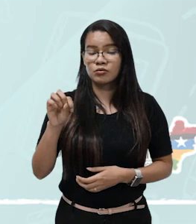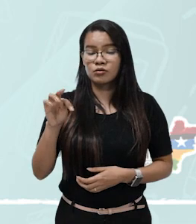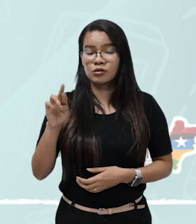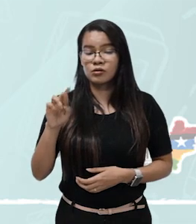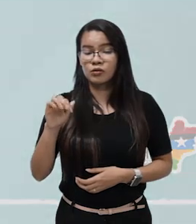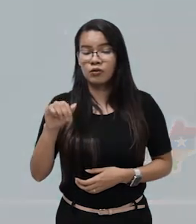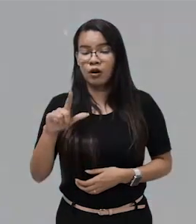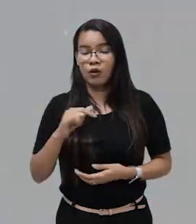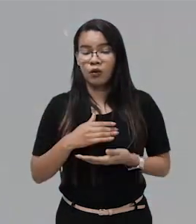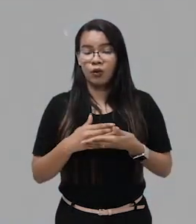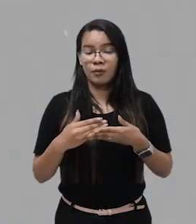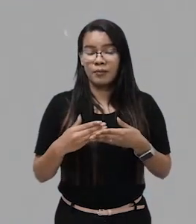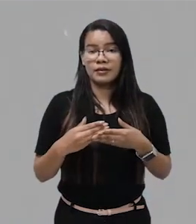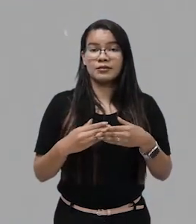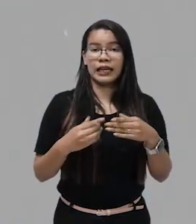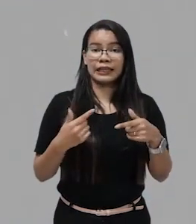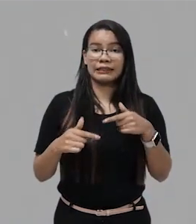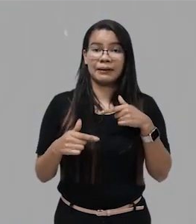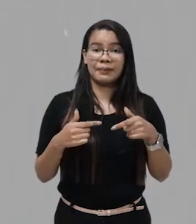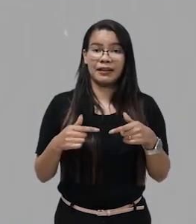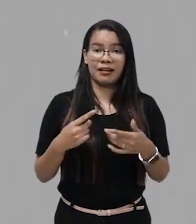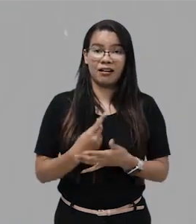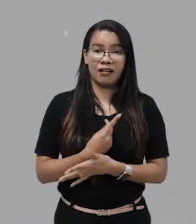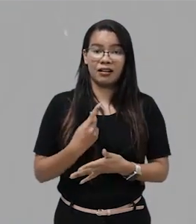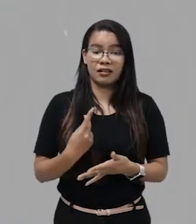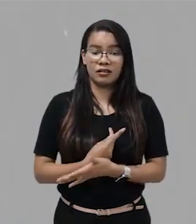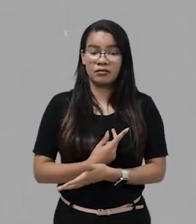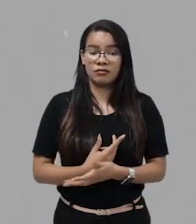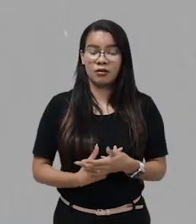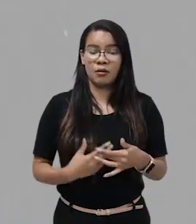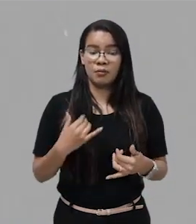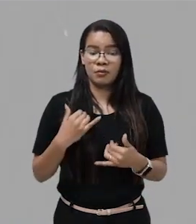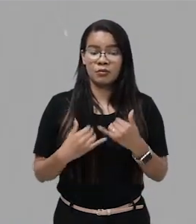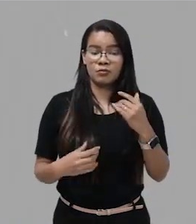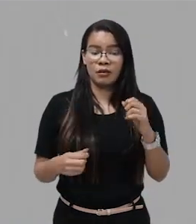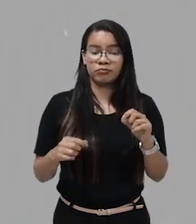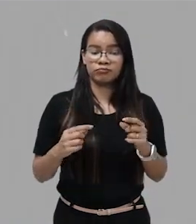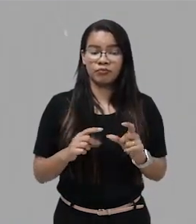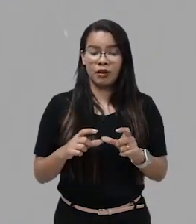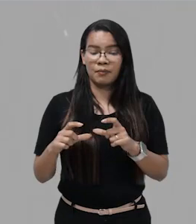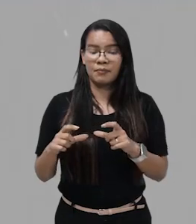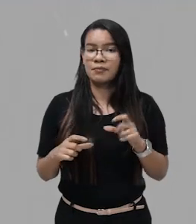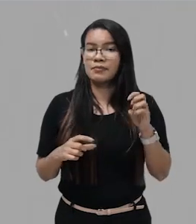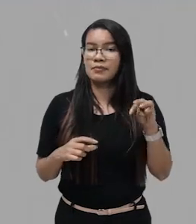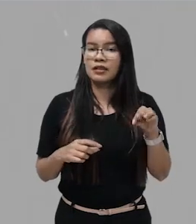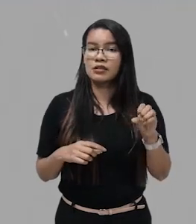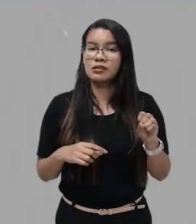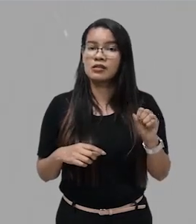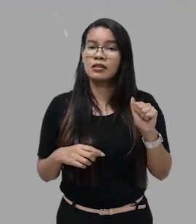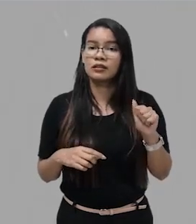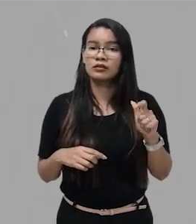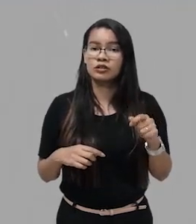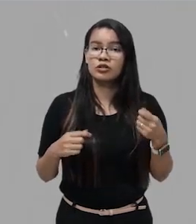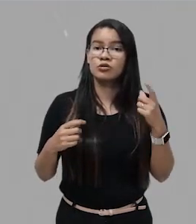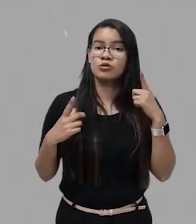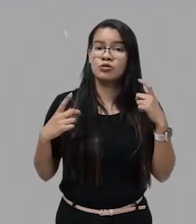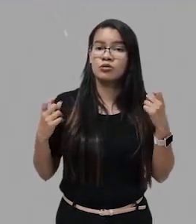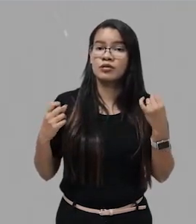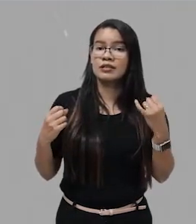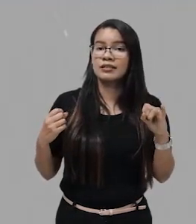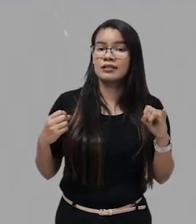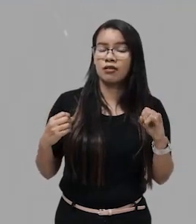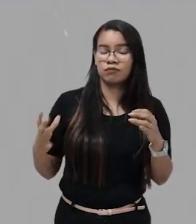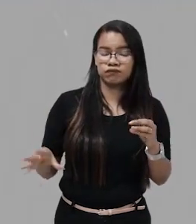de forma errada. Já falei para vocês que os hormônios, eles são como uma mesa daquela de som, eles precisam estar modulados. Então, de repente, se eu jogo